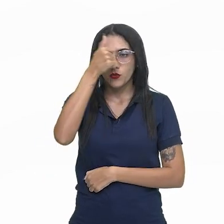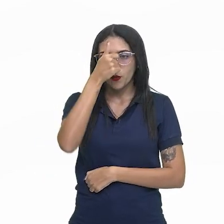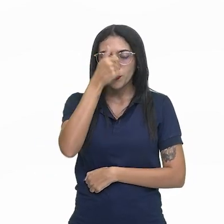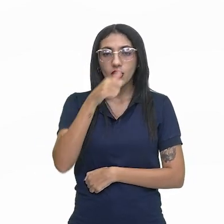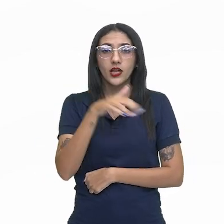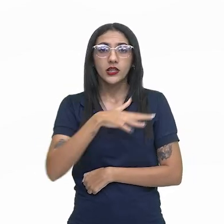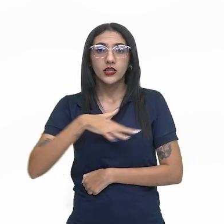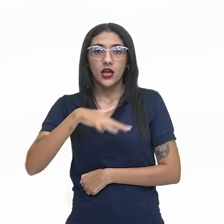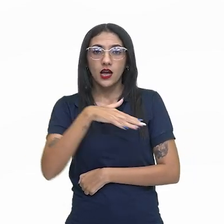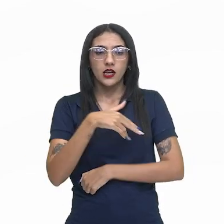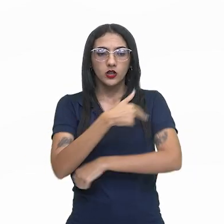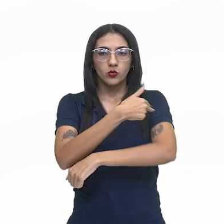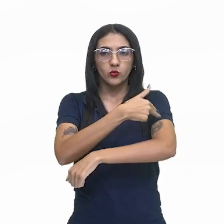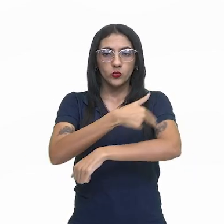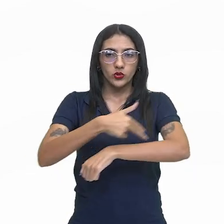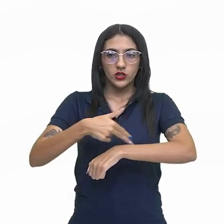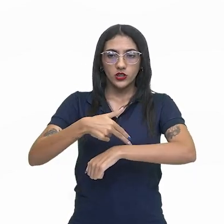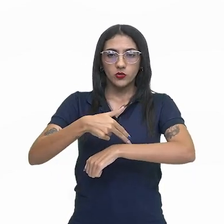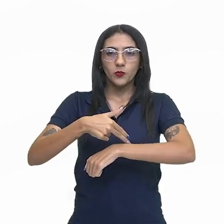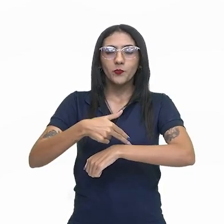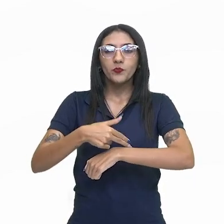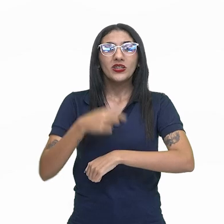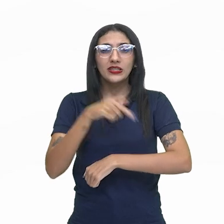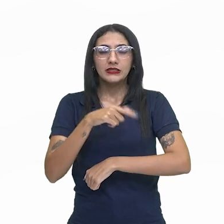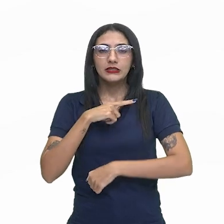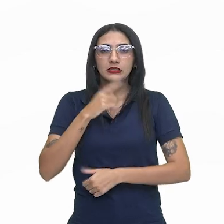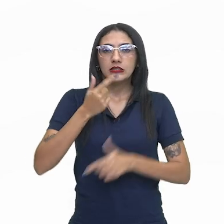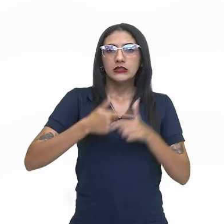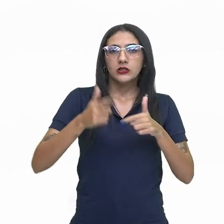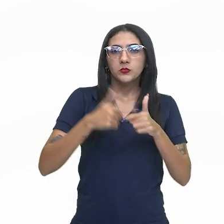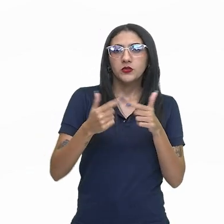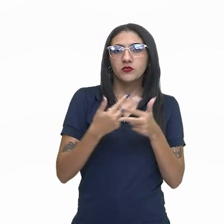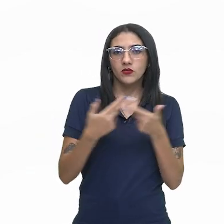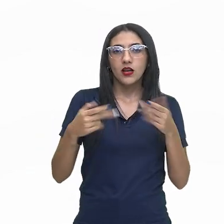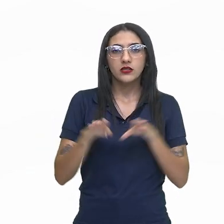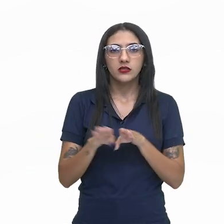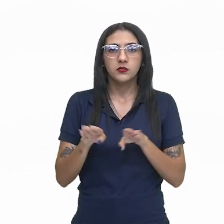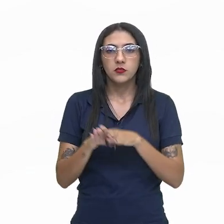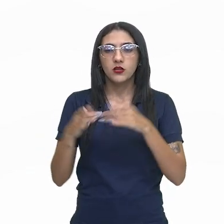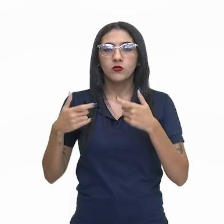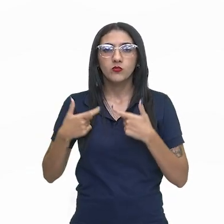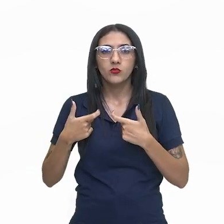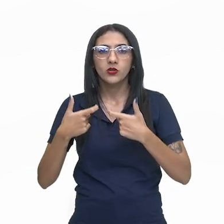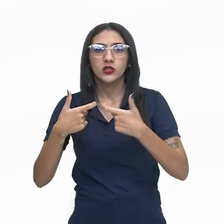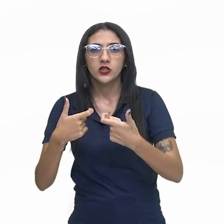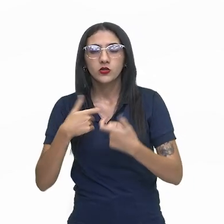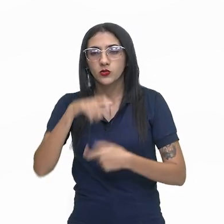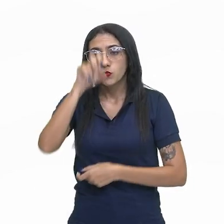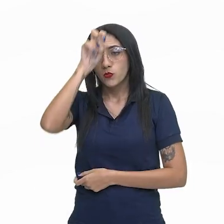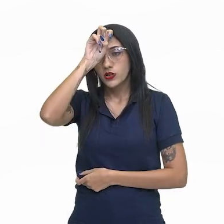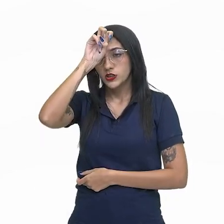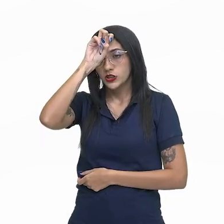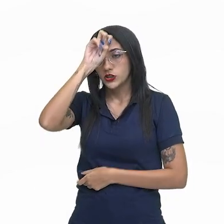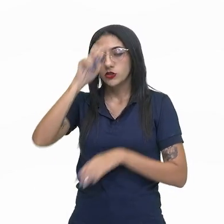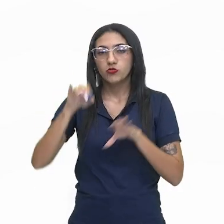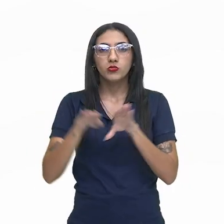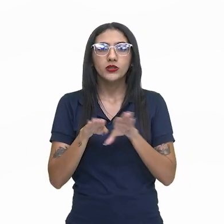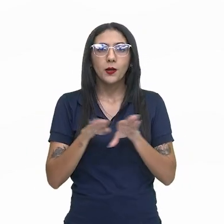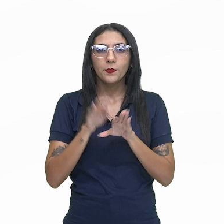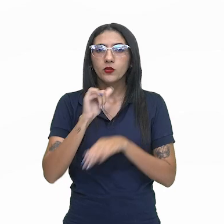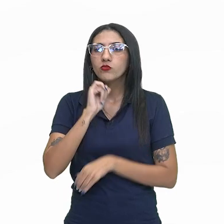Rio Nilo Azul, que tem gerado tensões, né? E aí, conflitos com o Egito, Sudão, onde também a gente